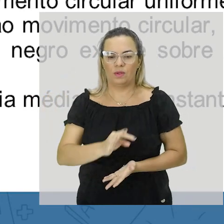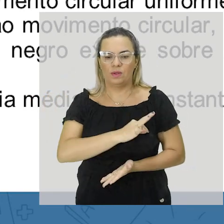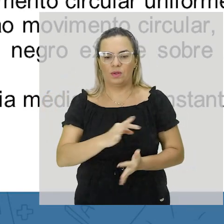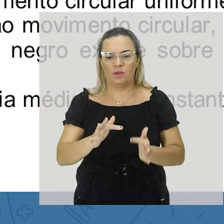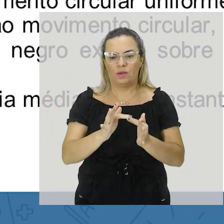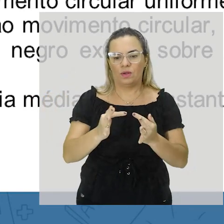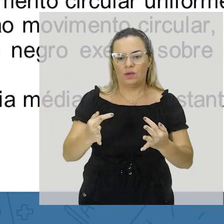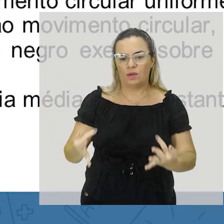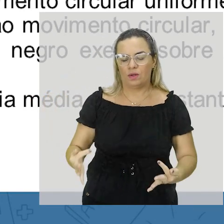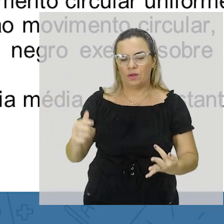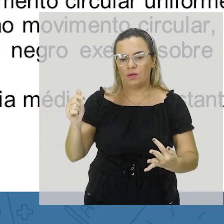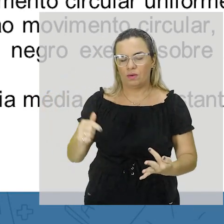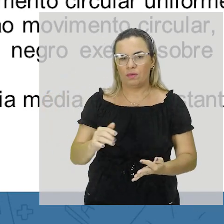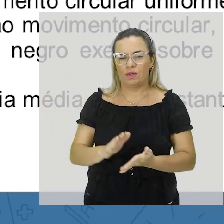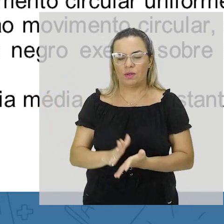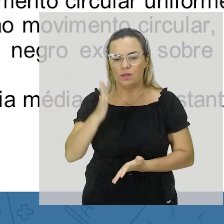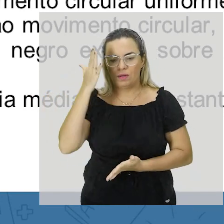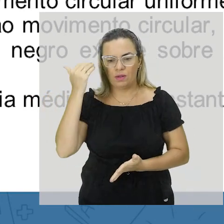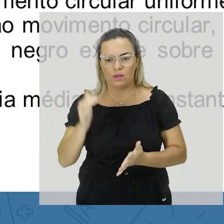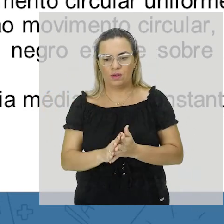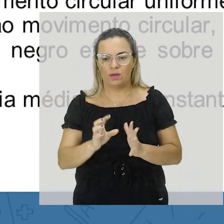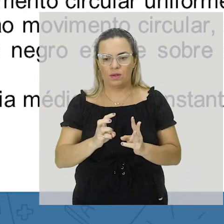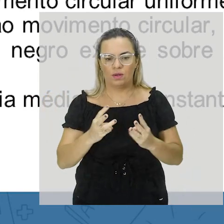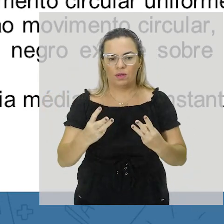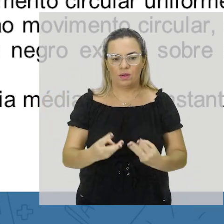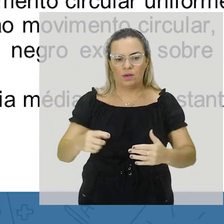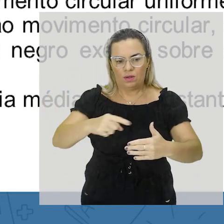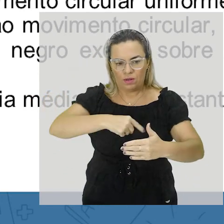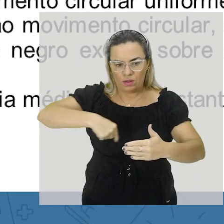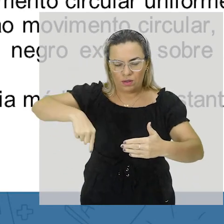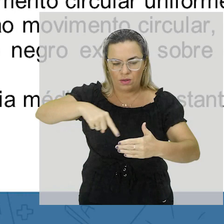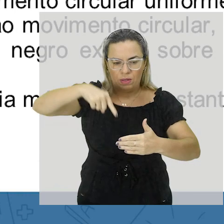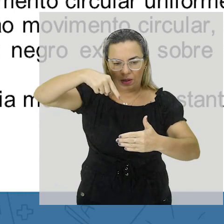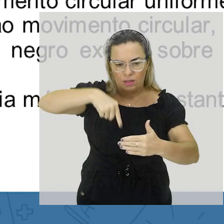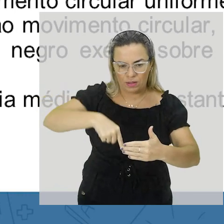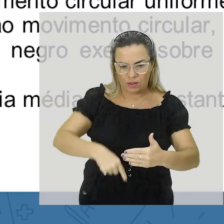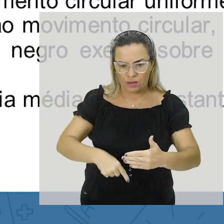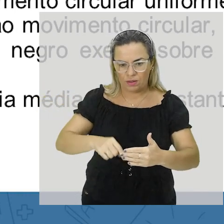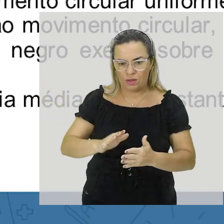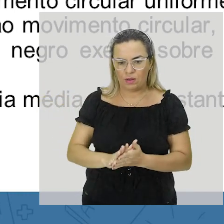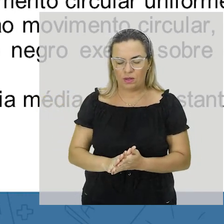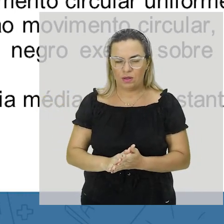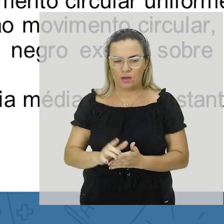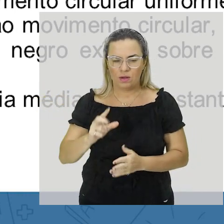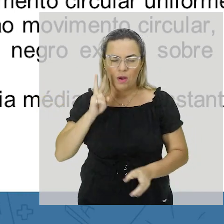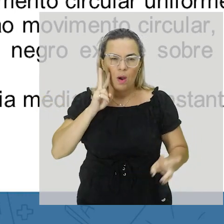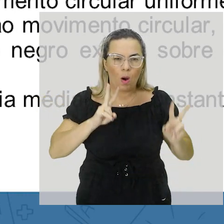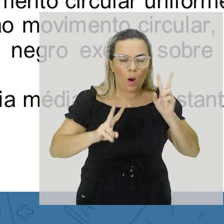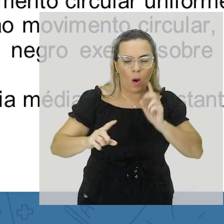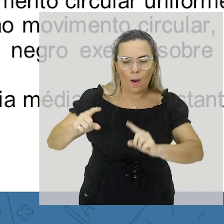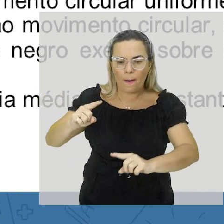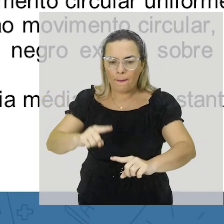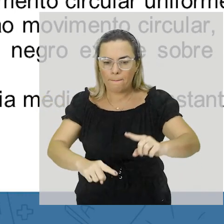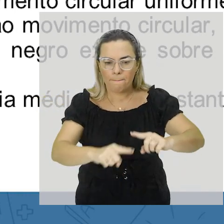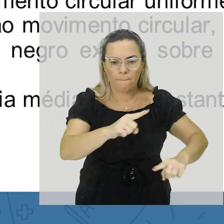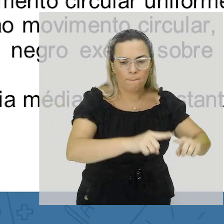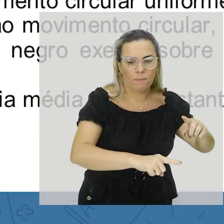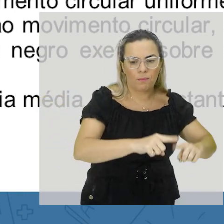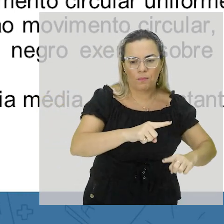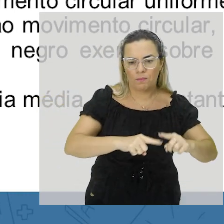para estimar a massa desse buraco negro consiste em observar alguns objetos que orbitam ao redor e medir o período de rotação